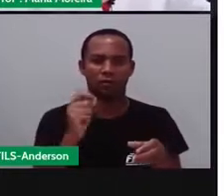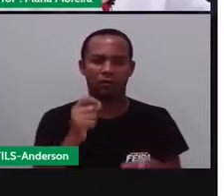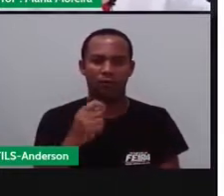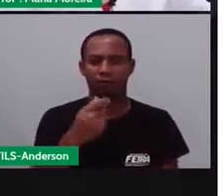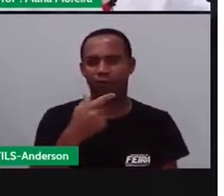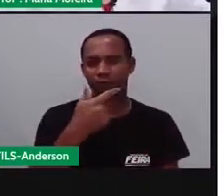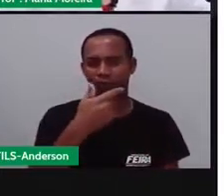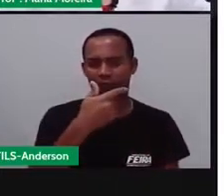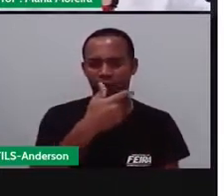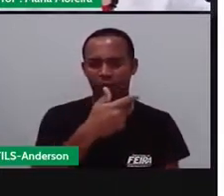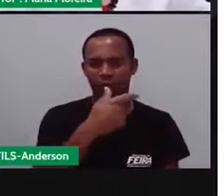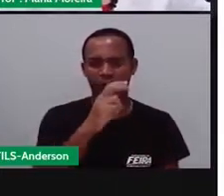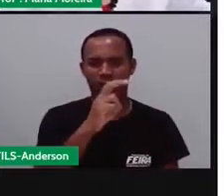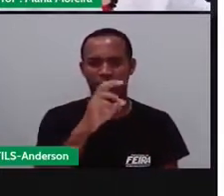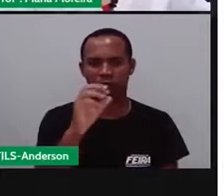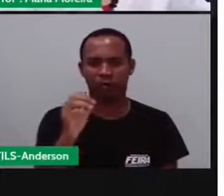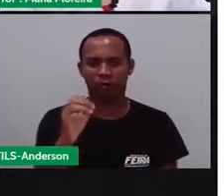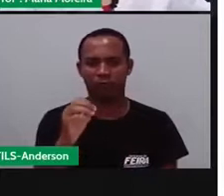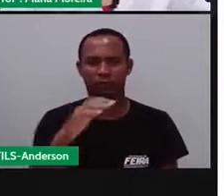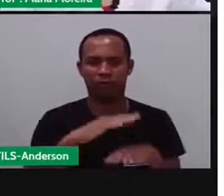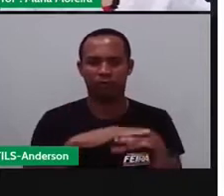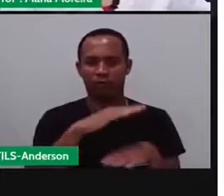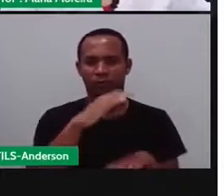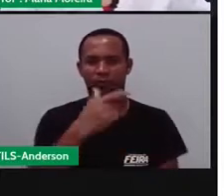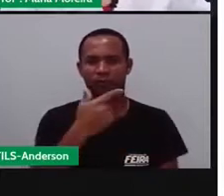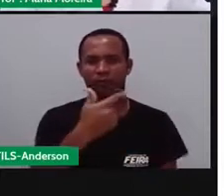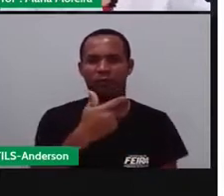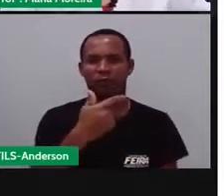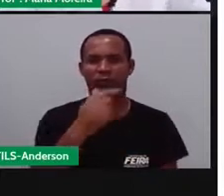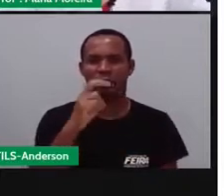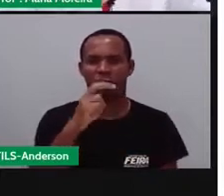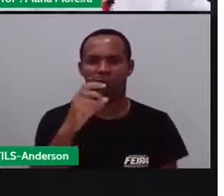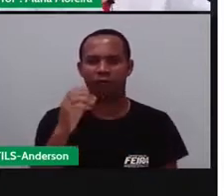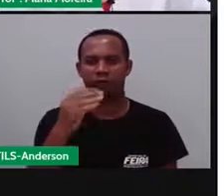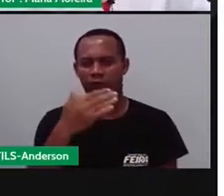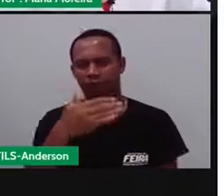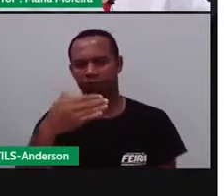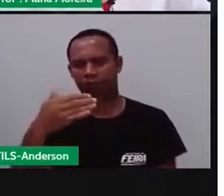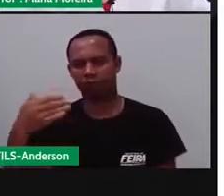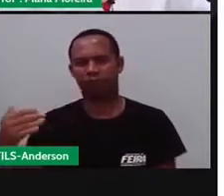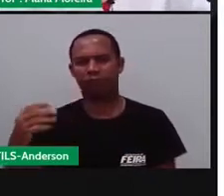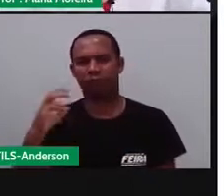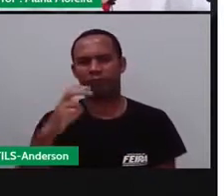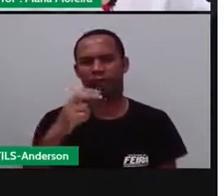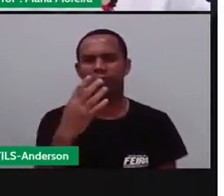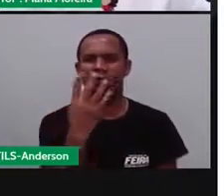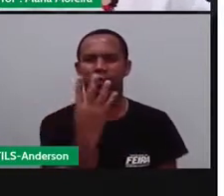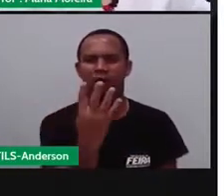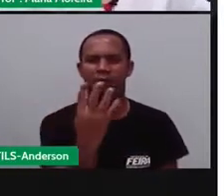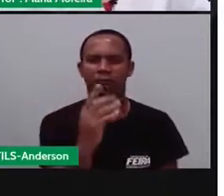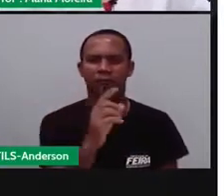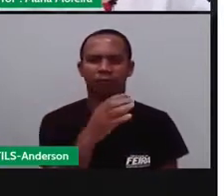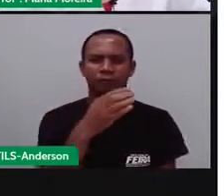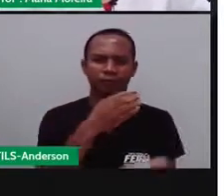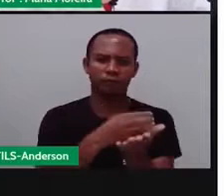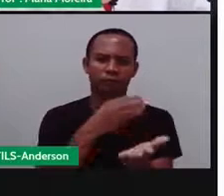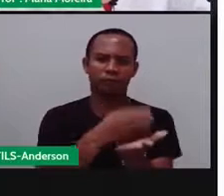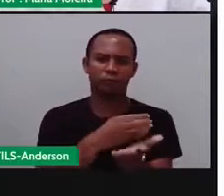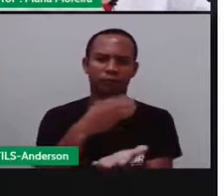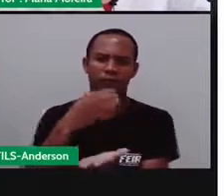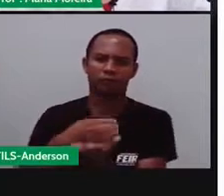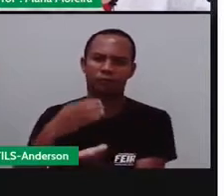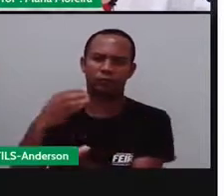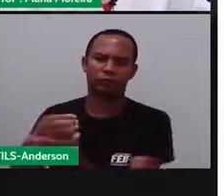250 mais 250 mais 250 mais 250. Ou seja, eu ter, dentro